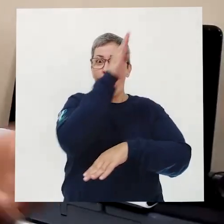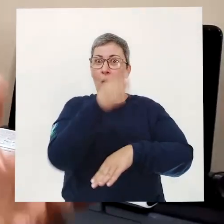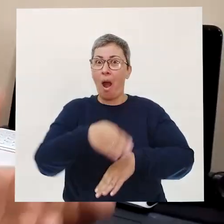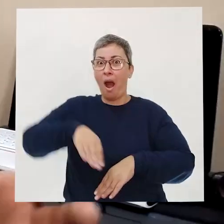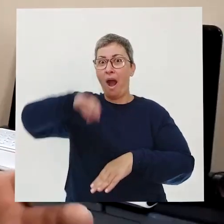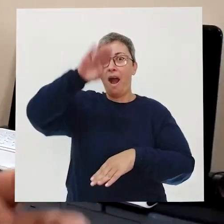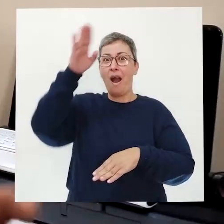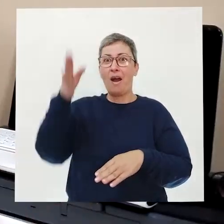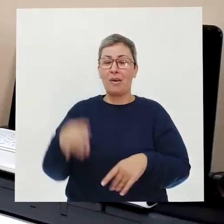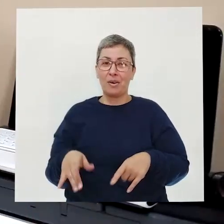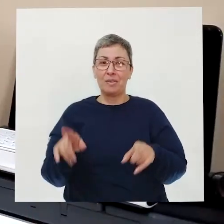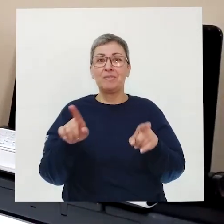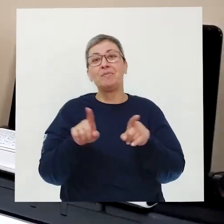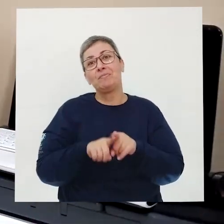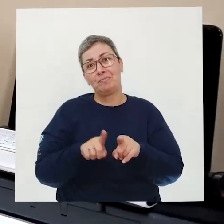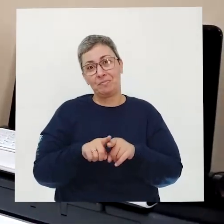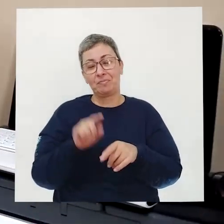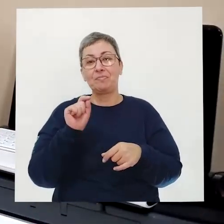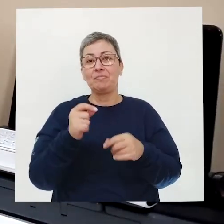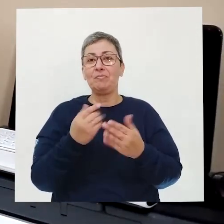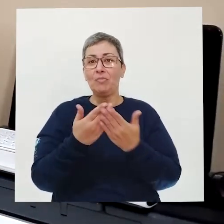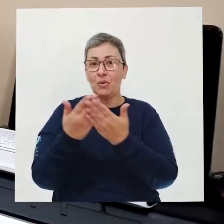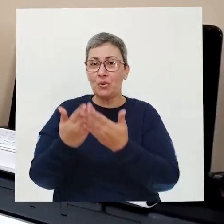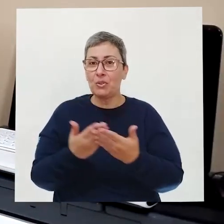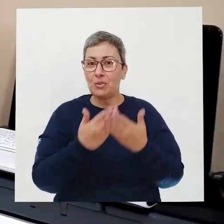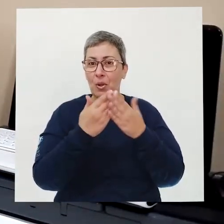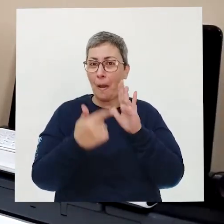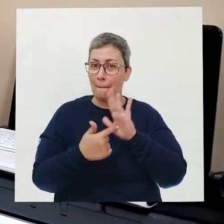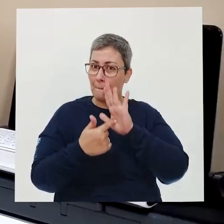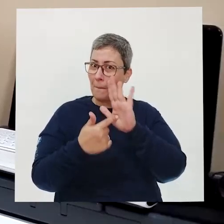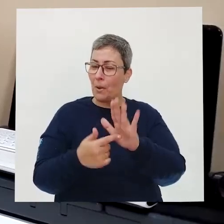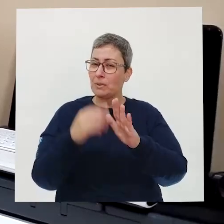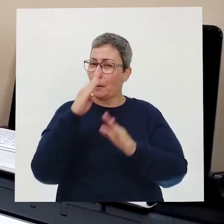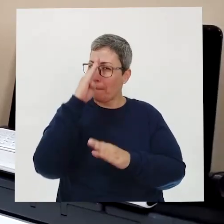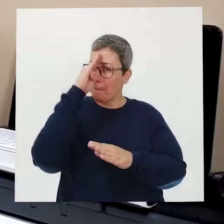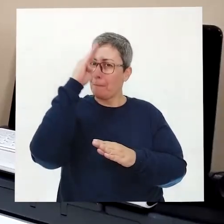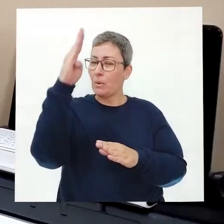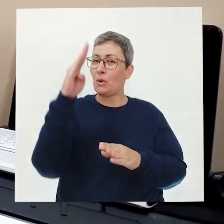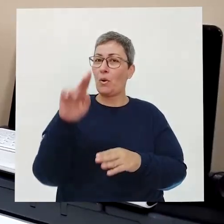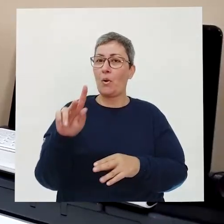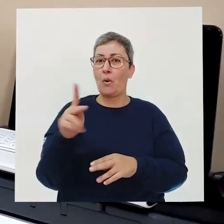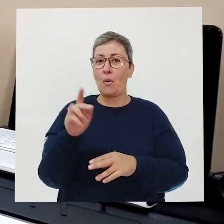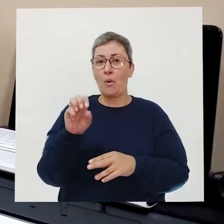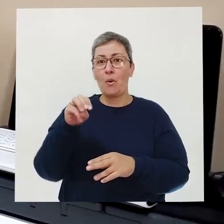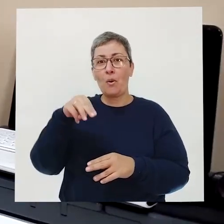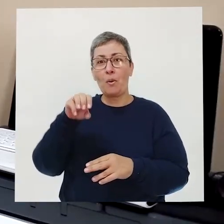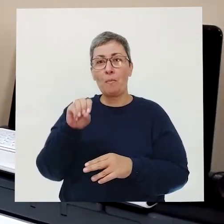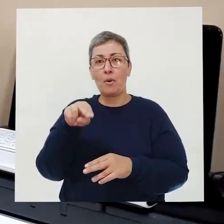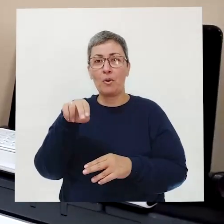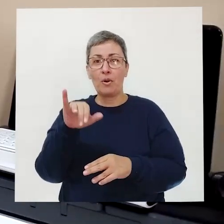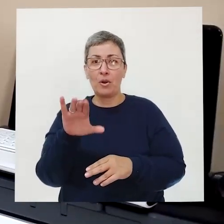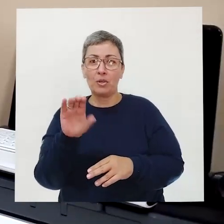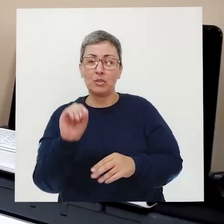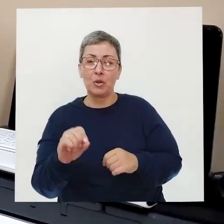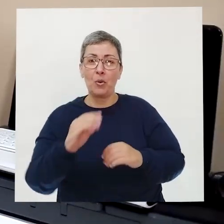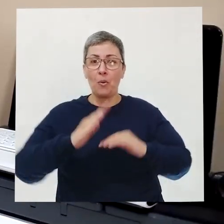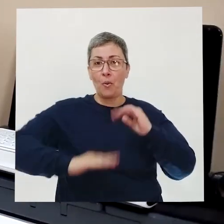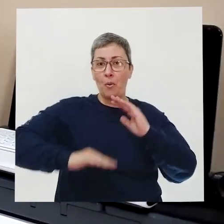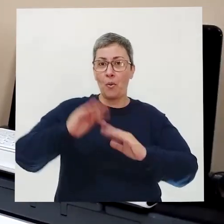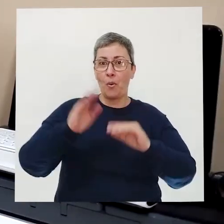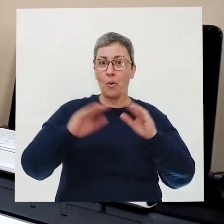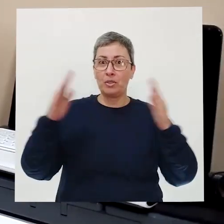montanha-russa, por exemplo, né? Estudos indicam que um dos principais hormônios liberados durante